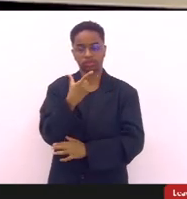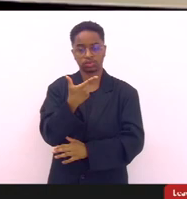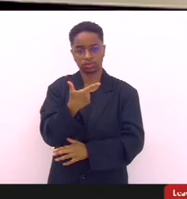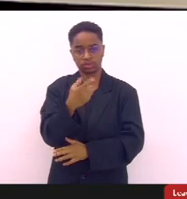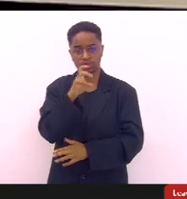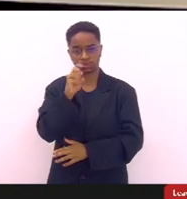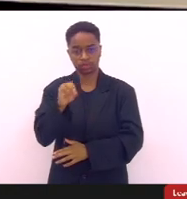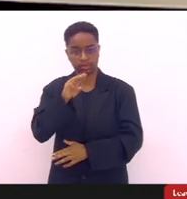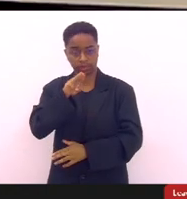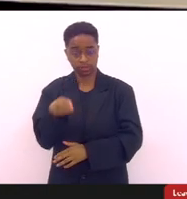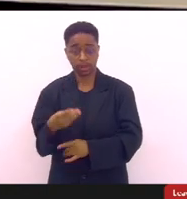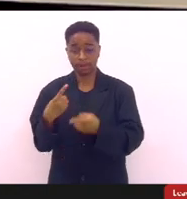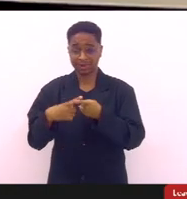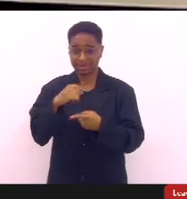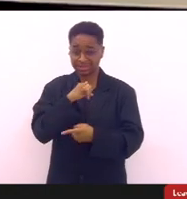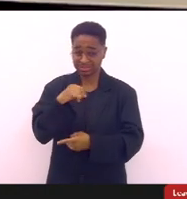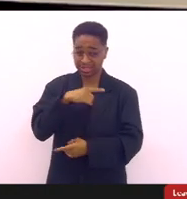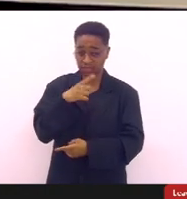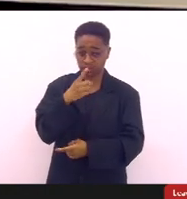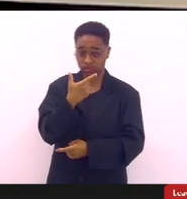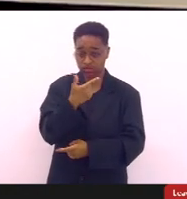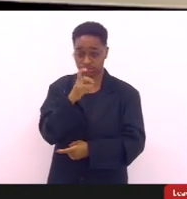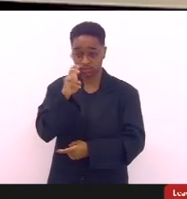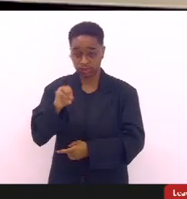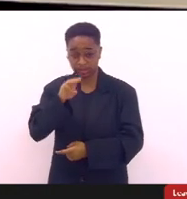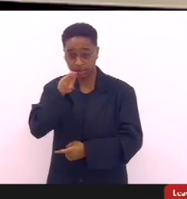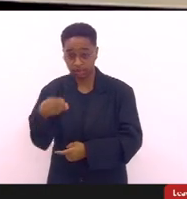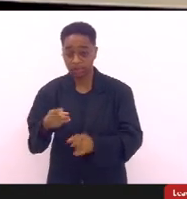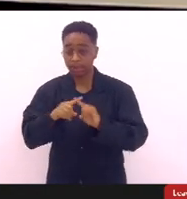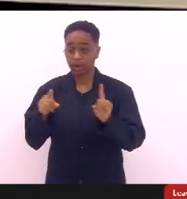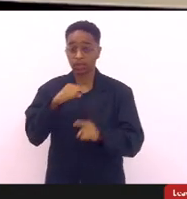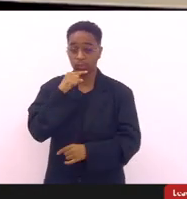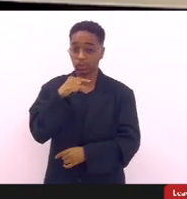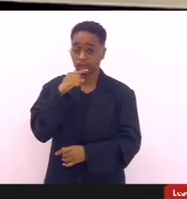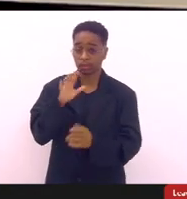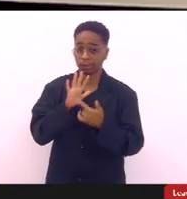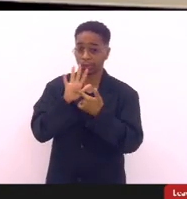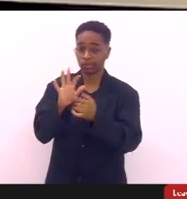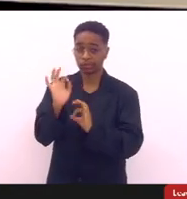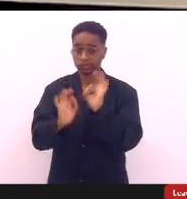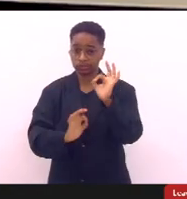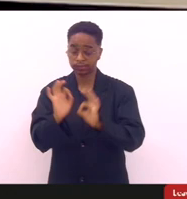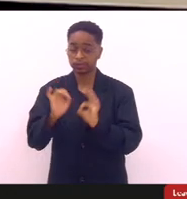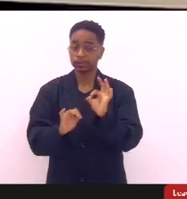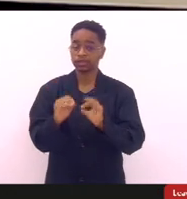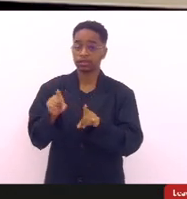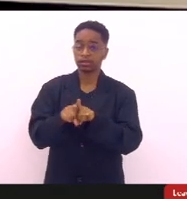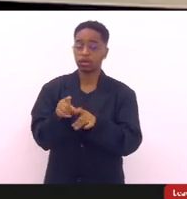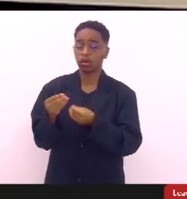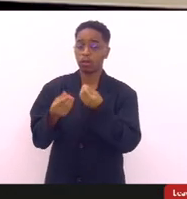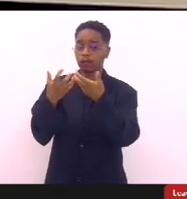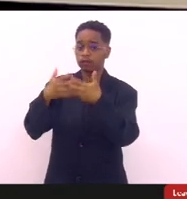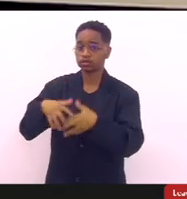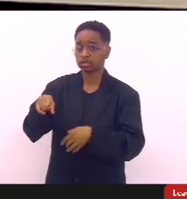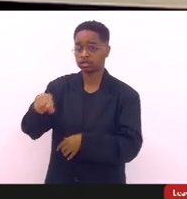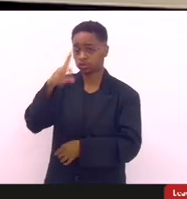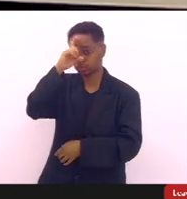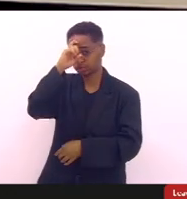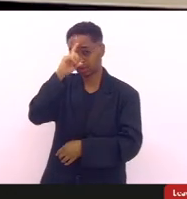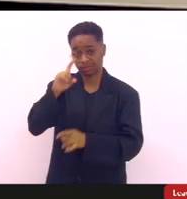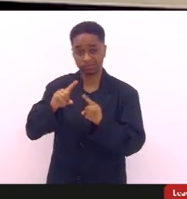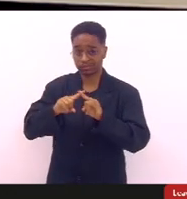se com 250 milhões a gente não conseguir chegar a um desenho e uma forma de funcionamento do hospital sanatório penal, a gente nunca